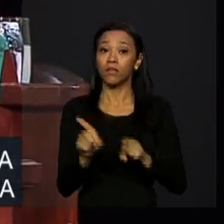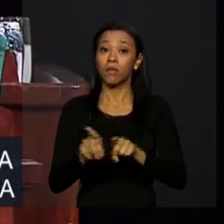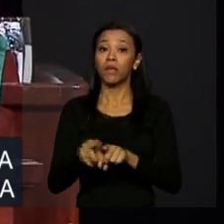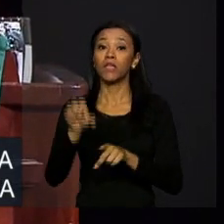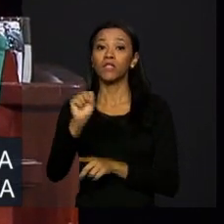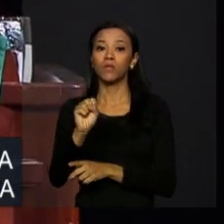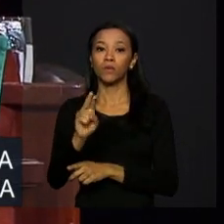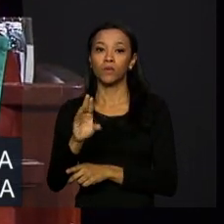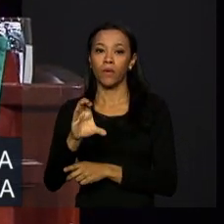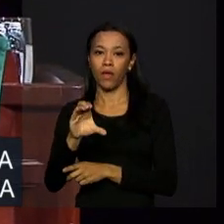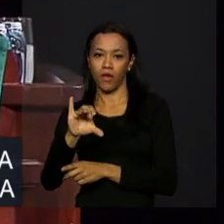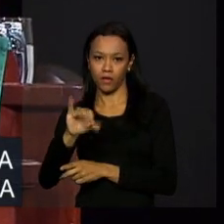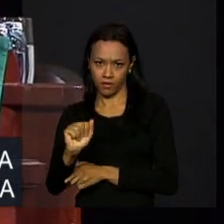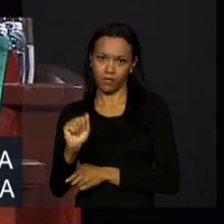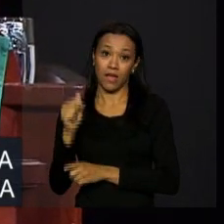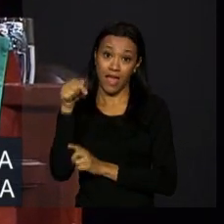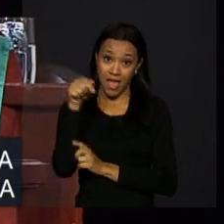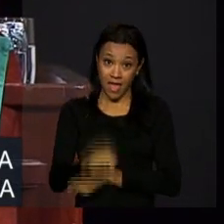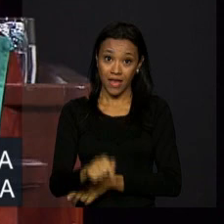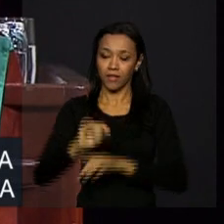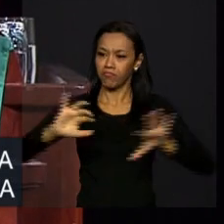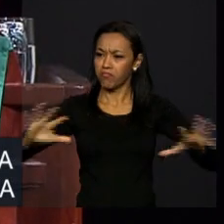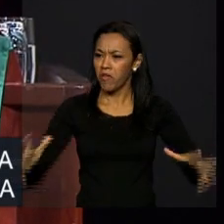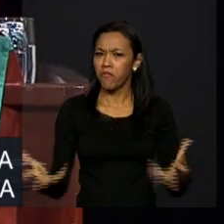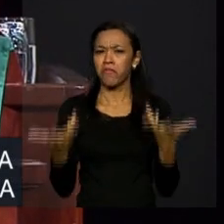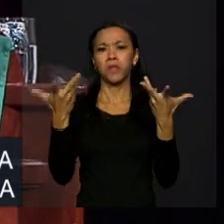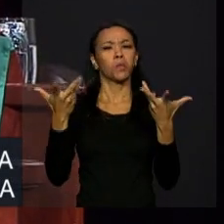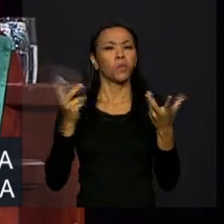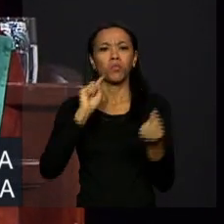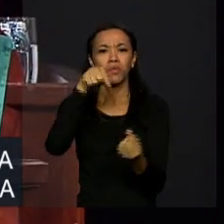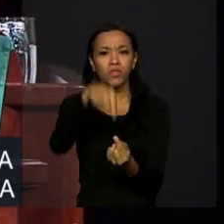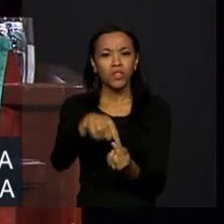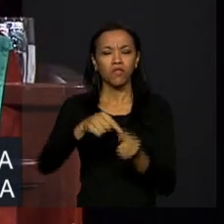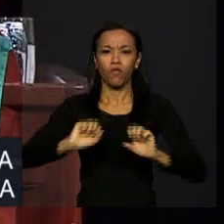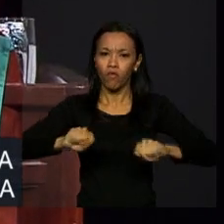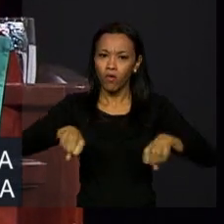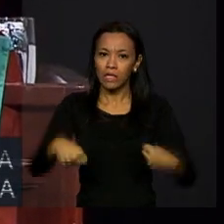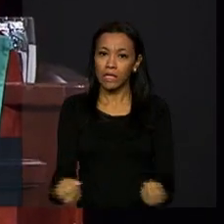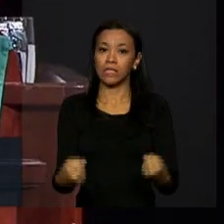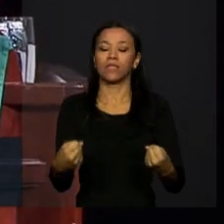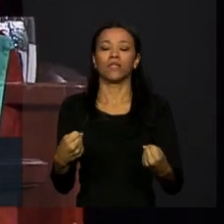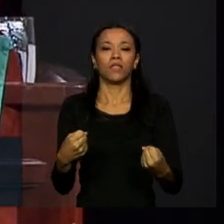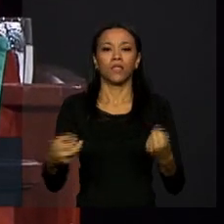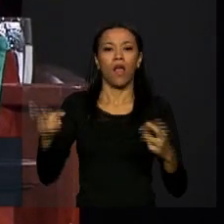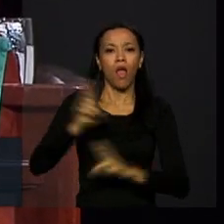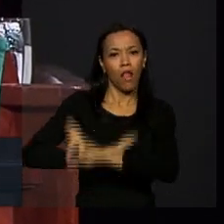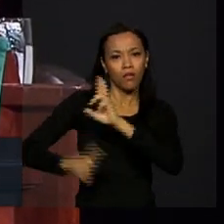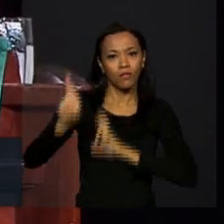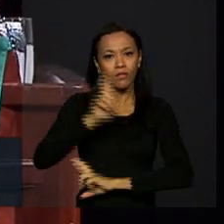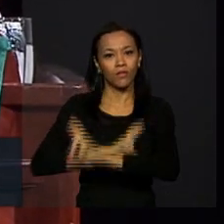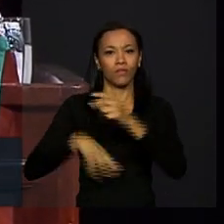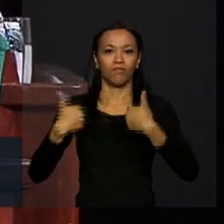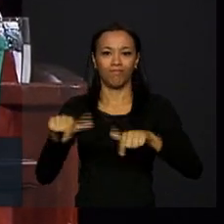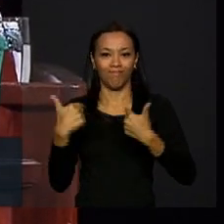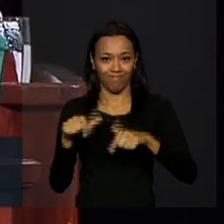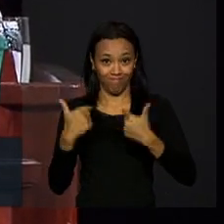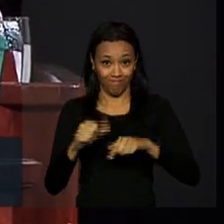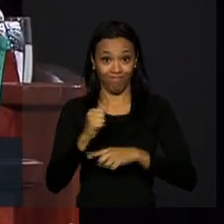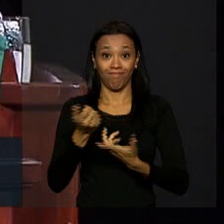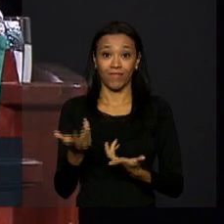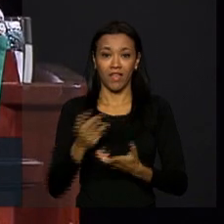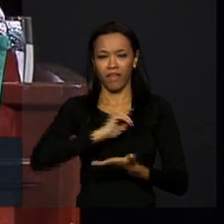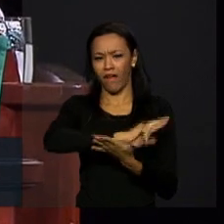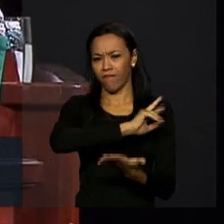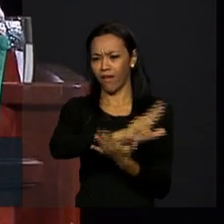tenho certeza que este evento ajudará a fortalecer as relações bilaterais em